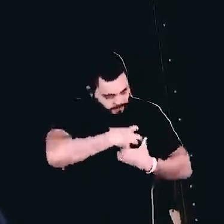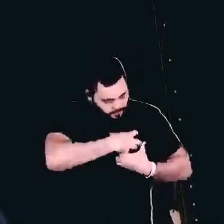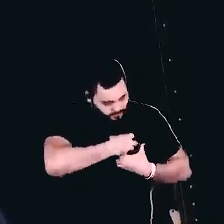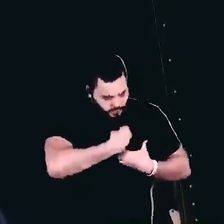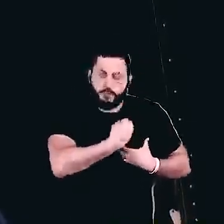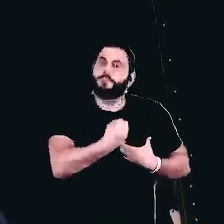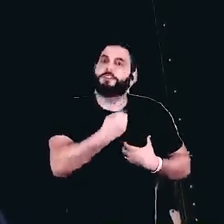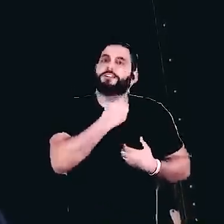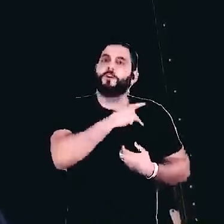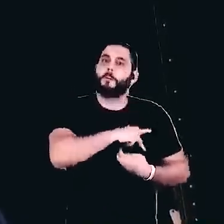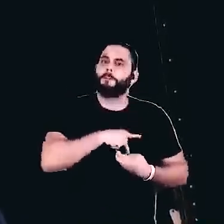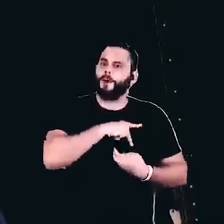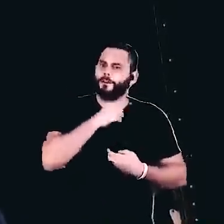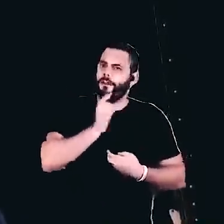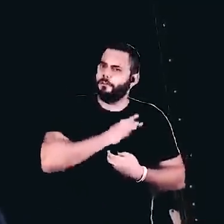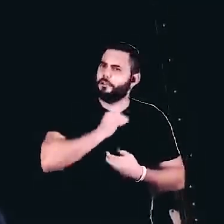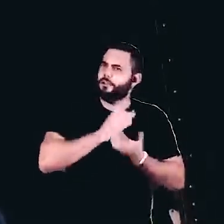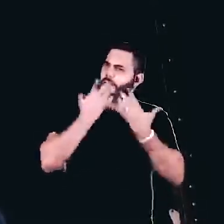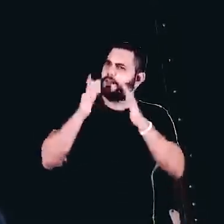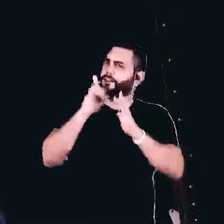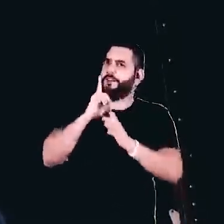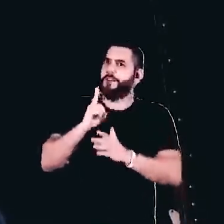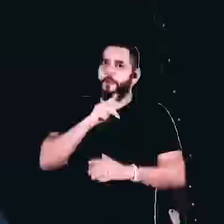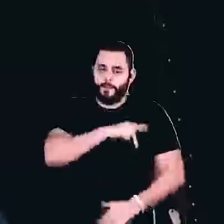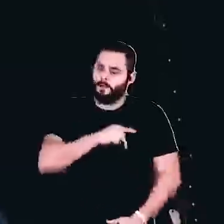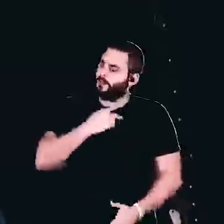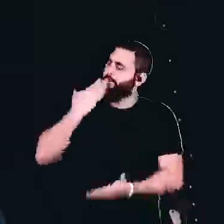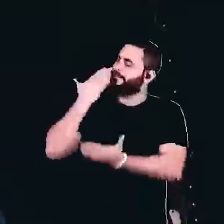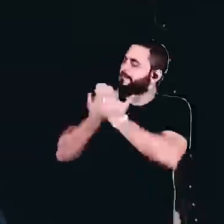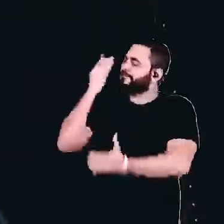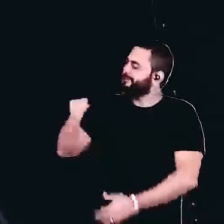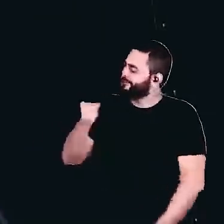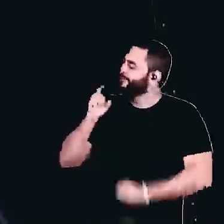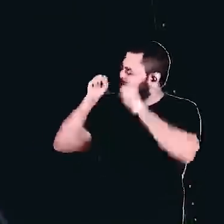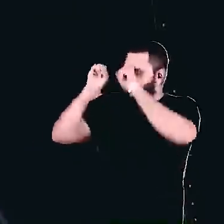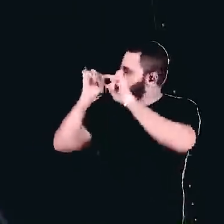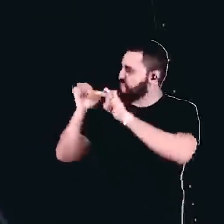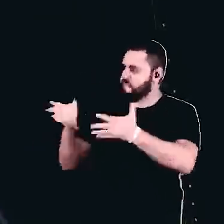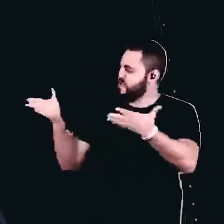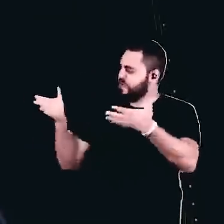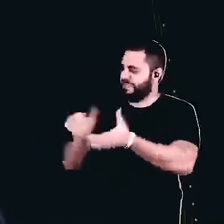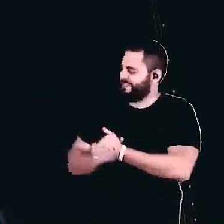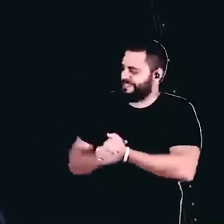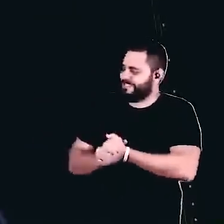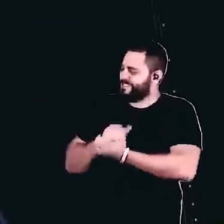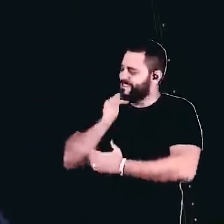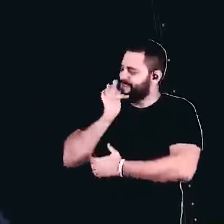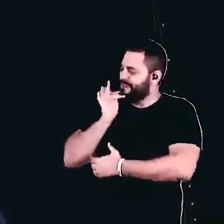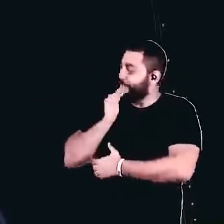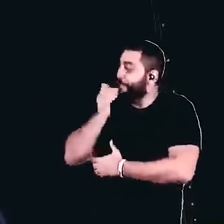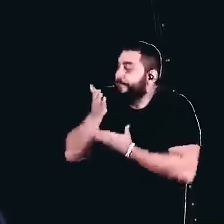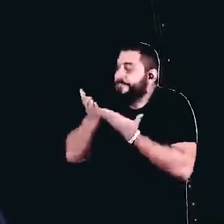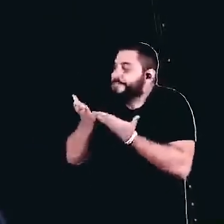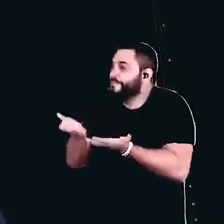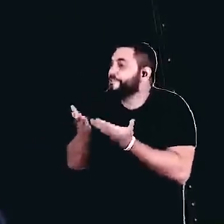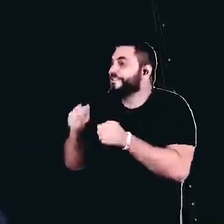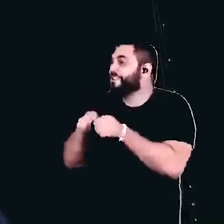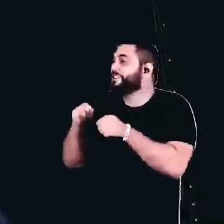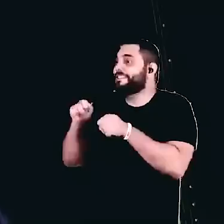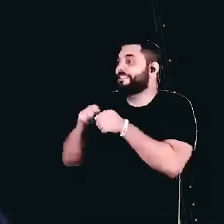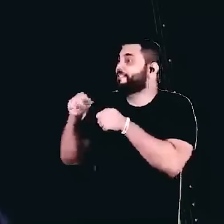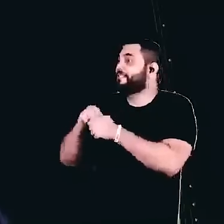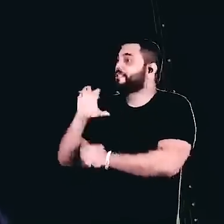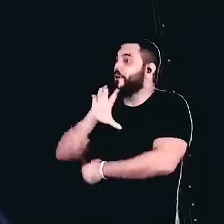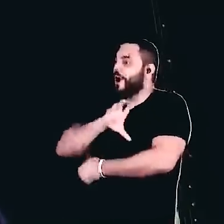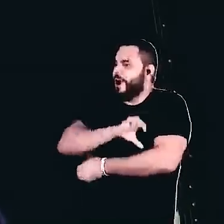Paulo não tinha medo de elogiar. Paulo foi lá e pá, Filemão, você é uma bênção. Filemão, você tem efeitos do seu